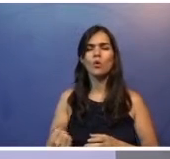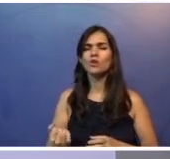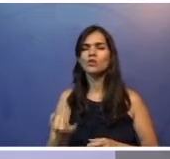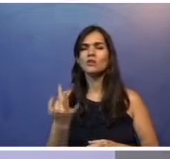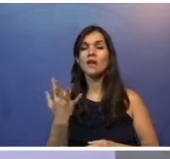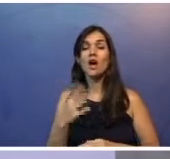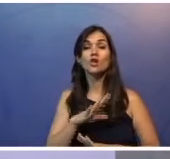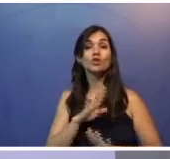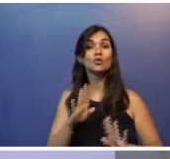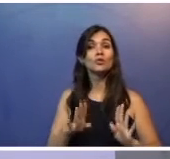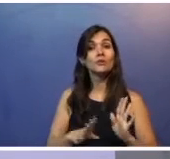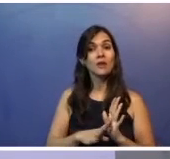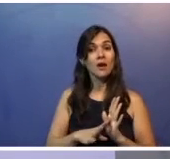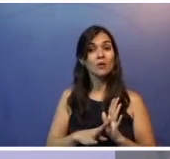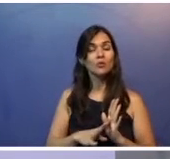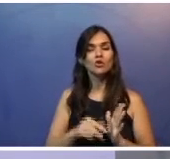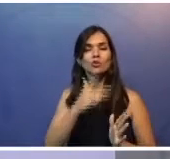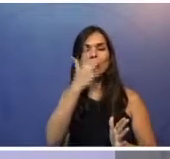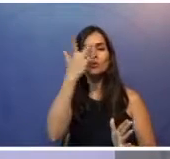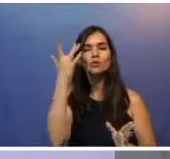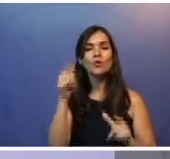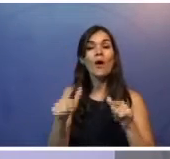de funcionários